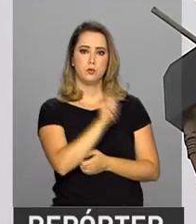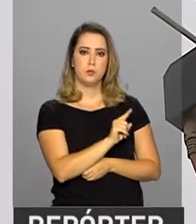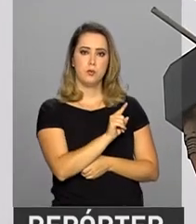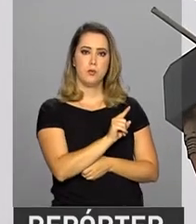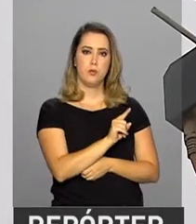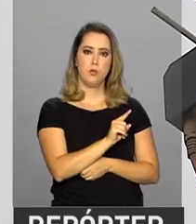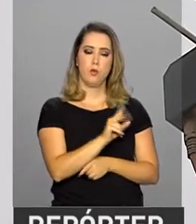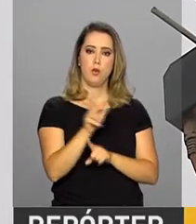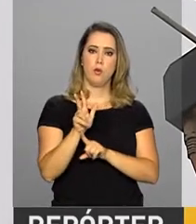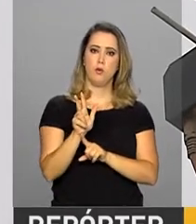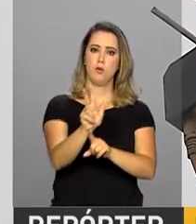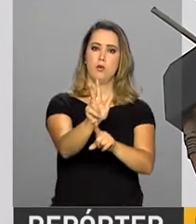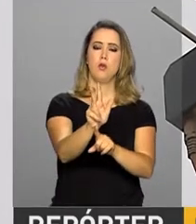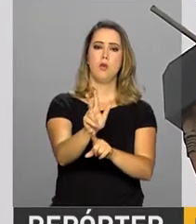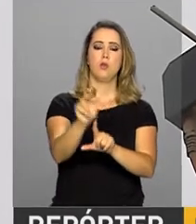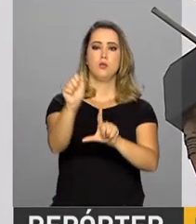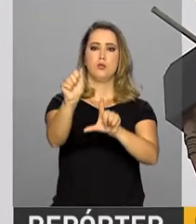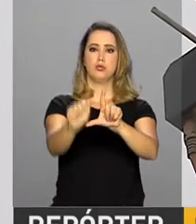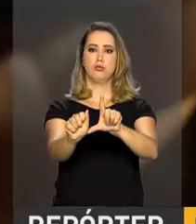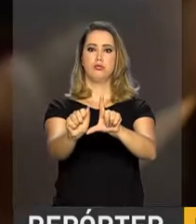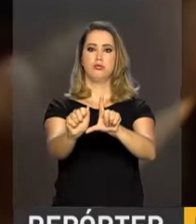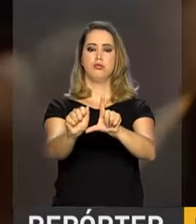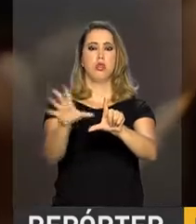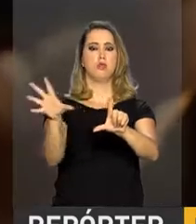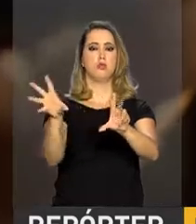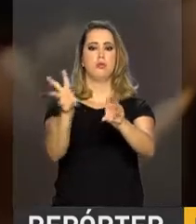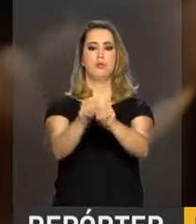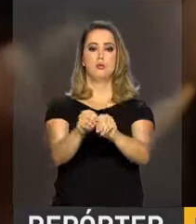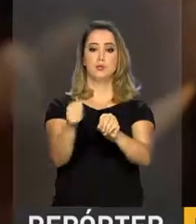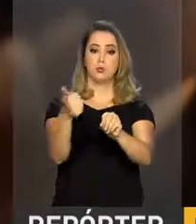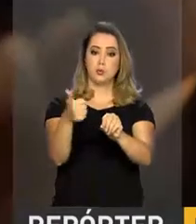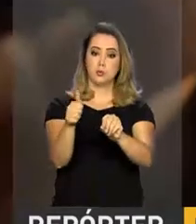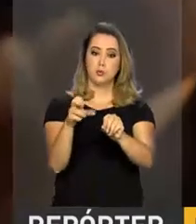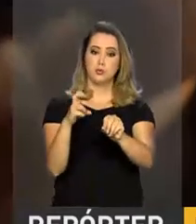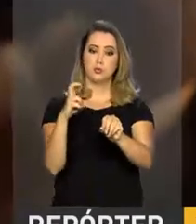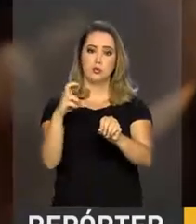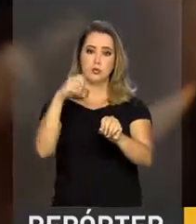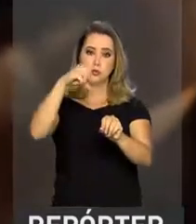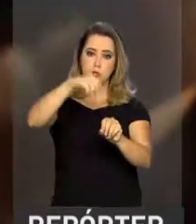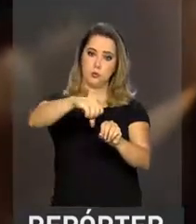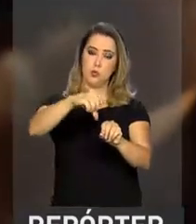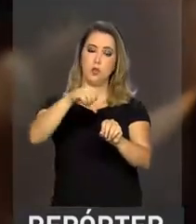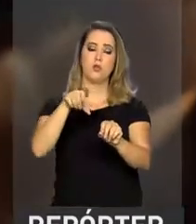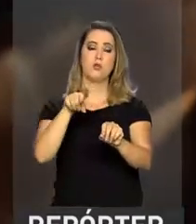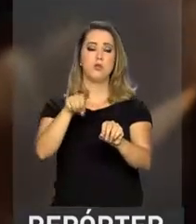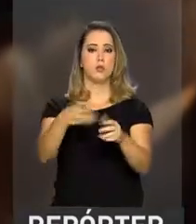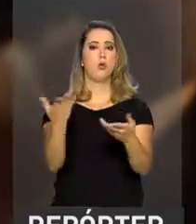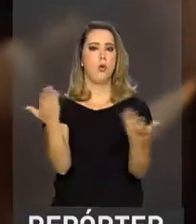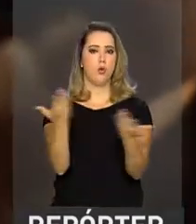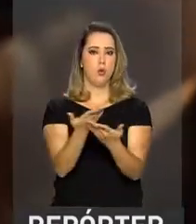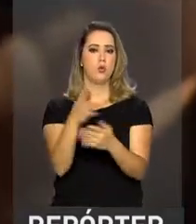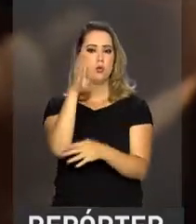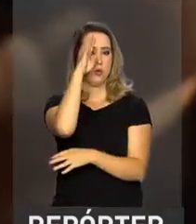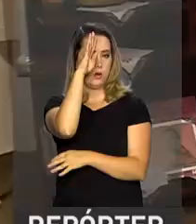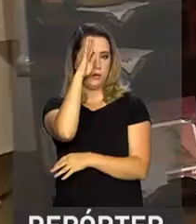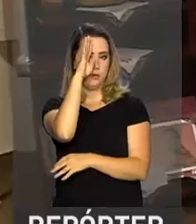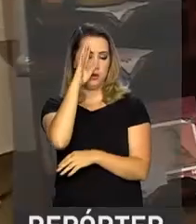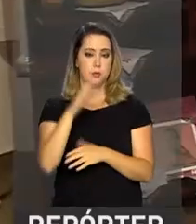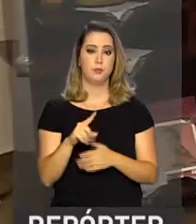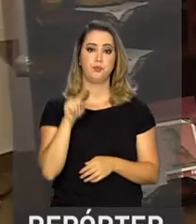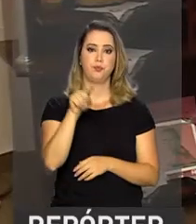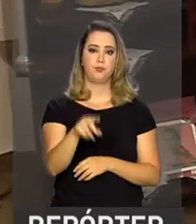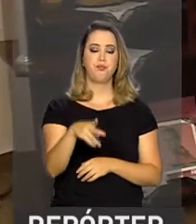O sinal analógico de televisão vai ser desligado às 11 horas e 59 minutos da noite desta quarta-feira